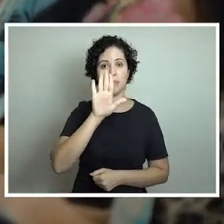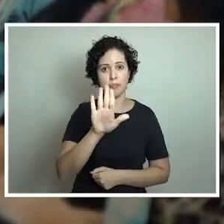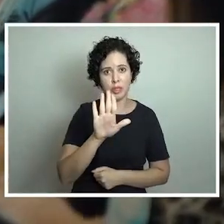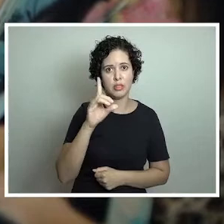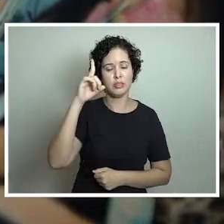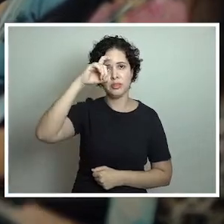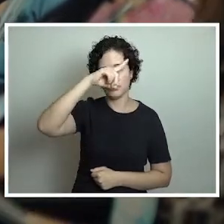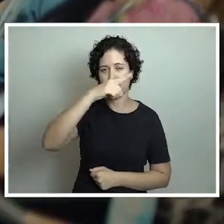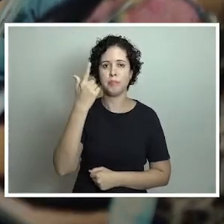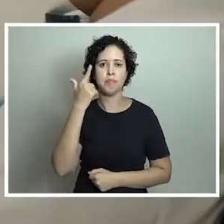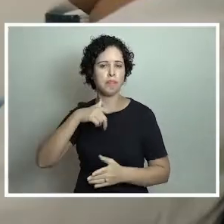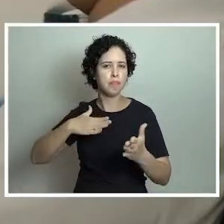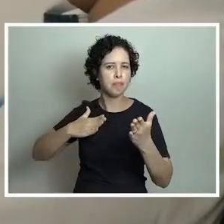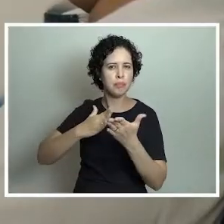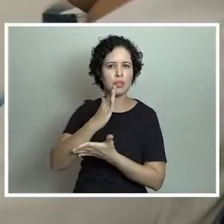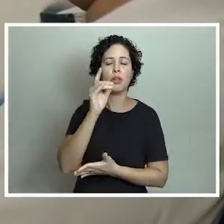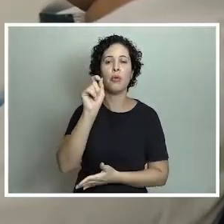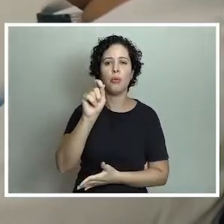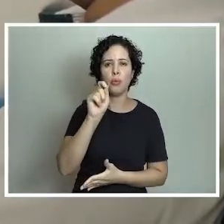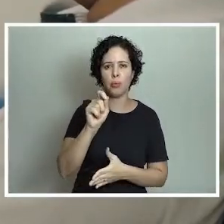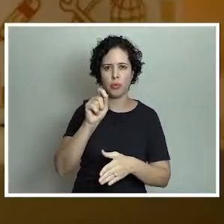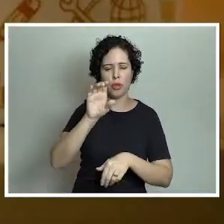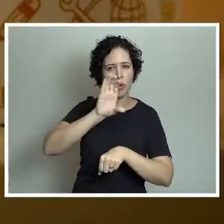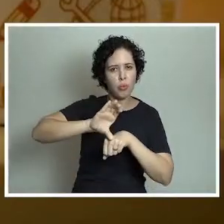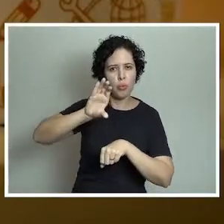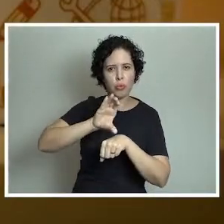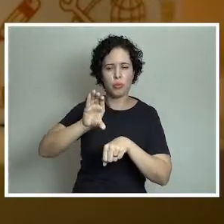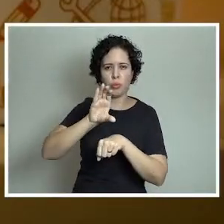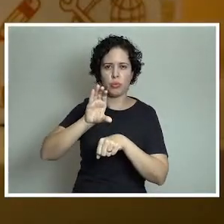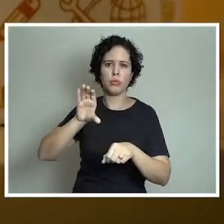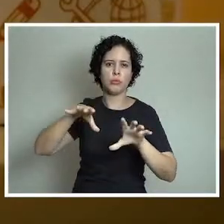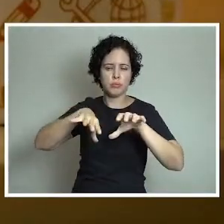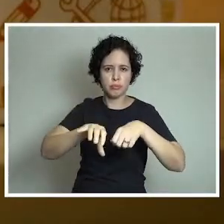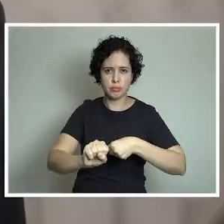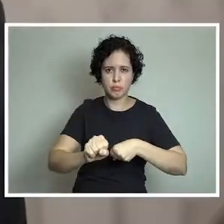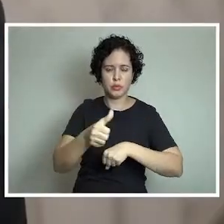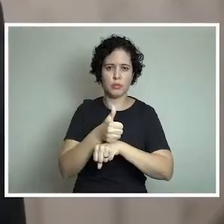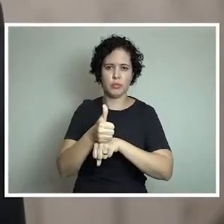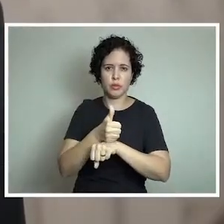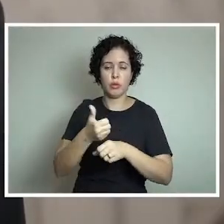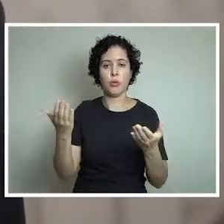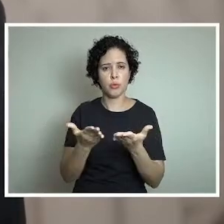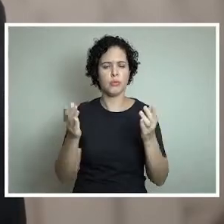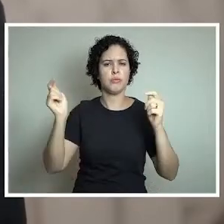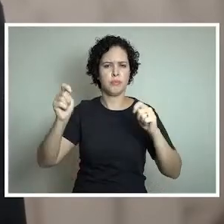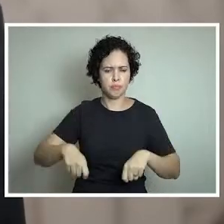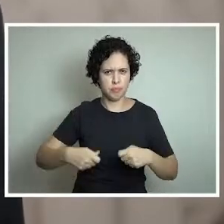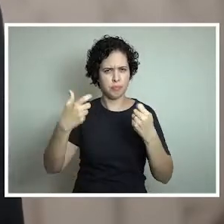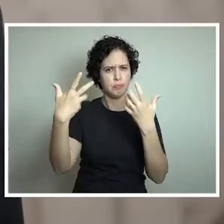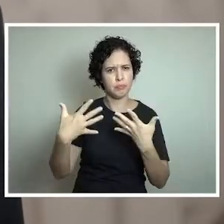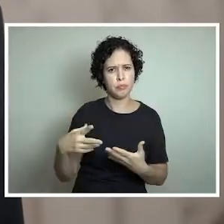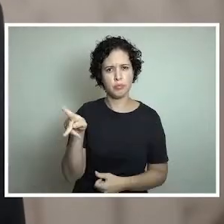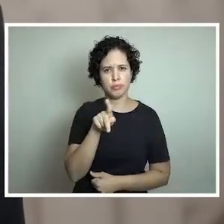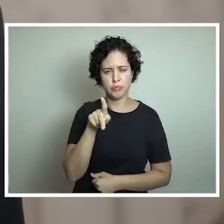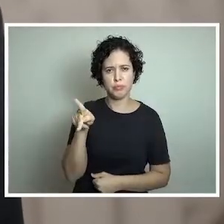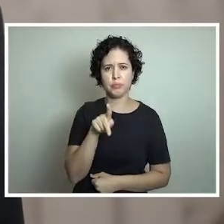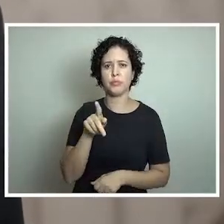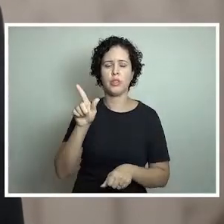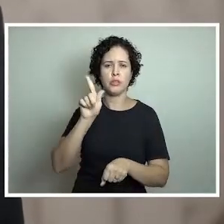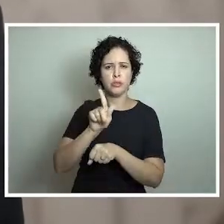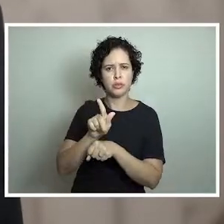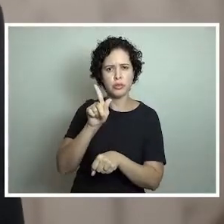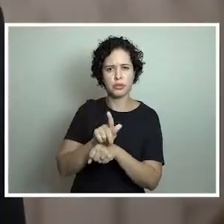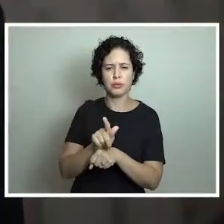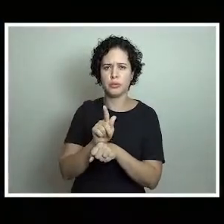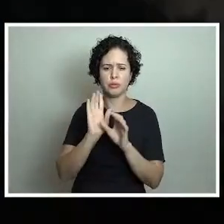mas desafio que foi superado com a capacitação e qualificação dos seus profissionais. Hoje podemos dizer que temos professores e